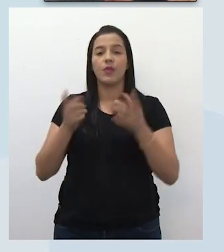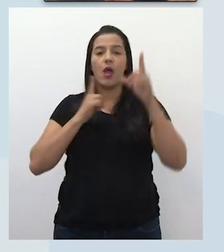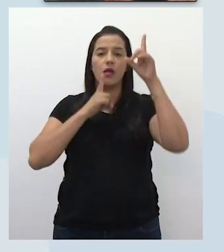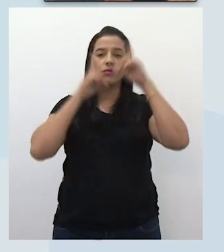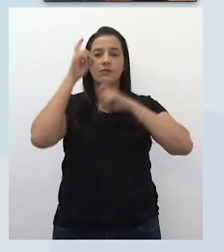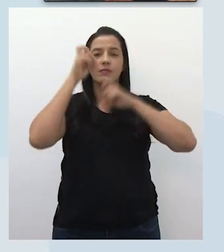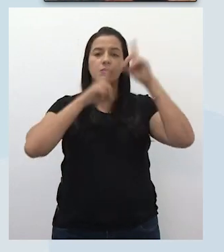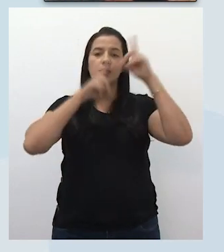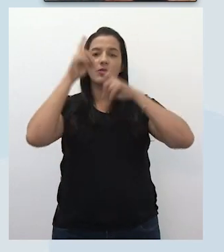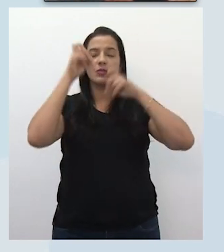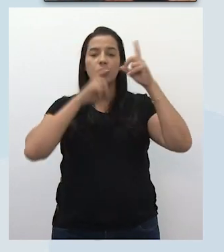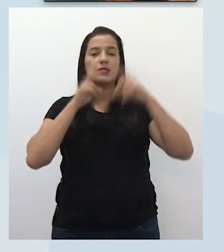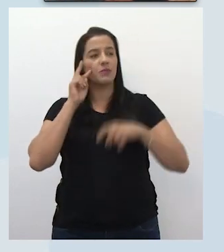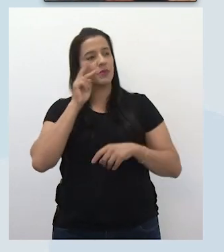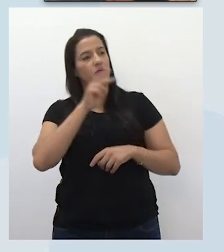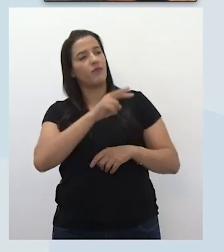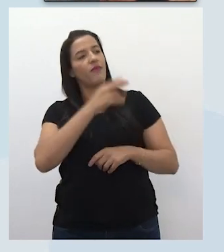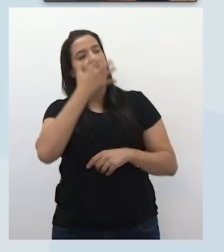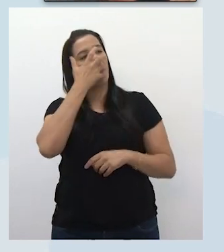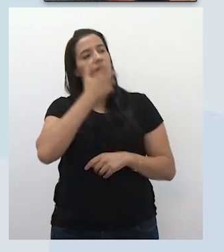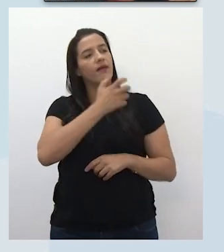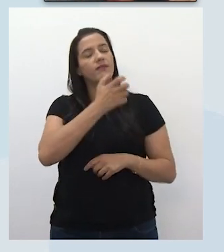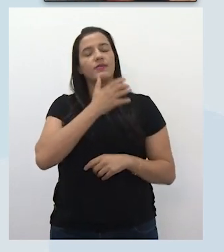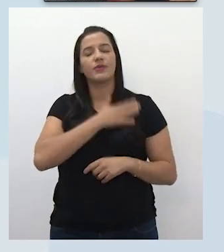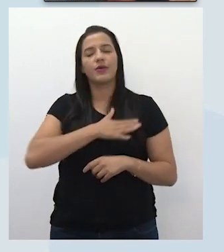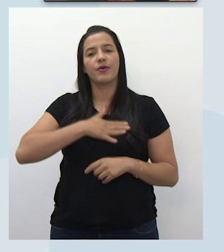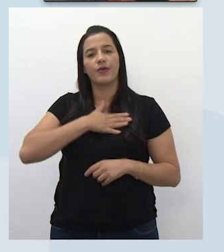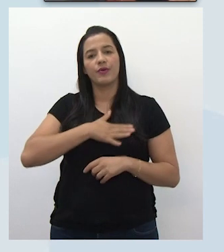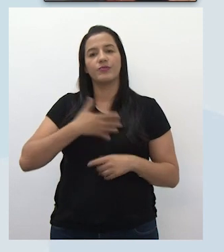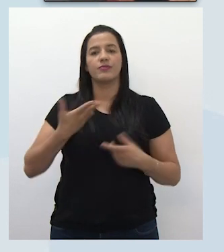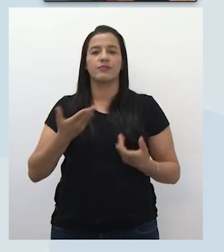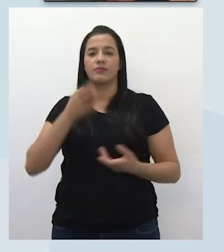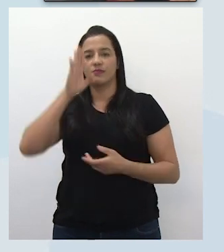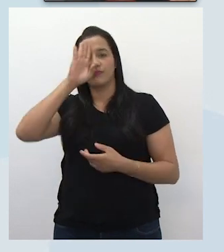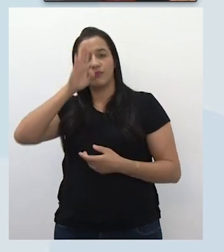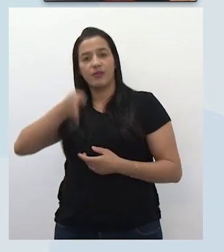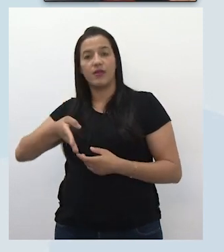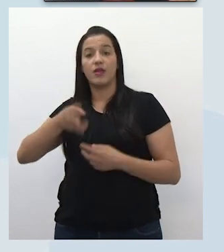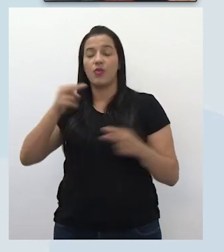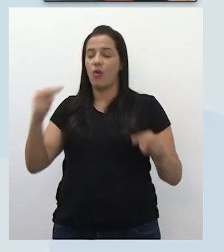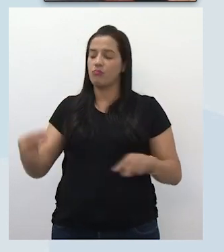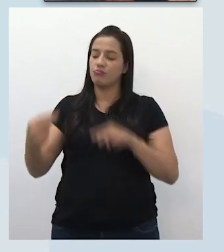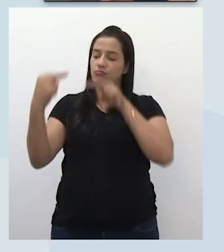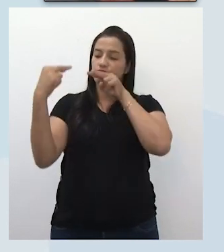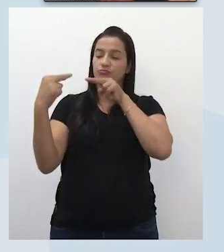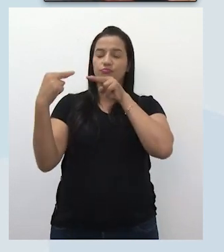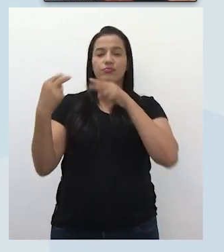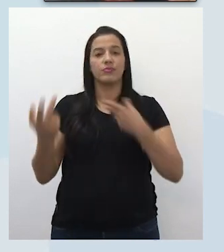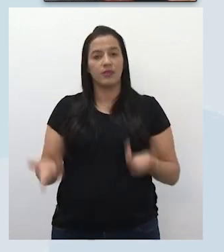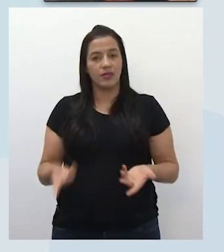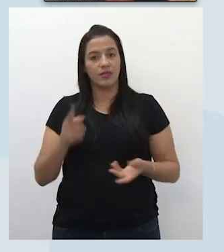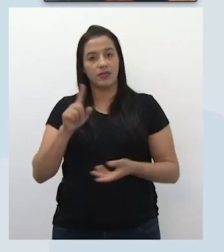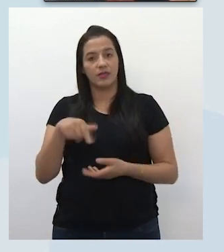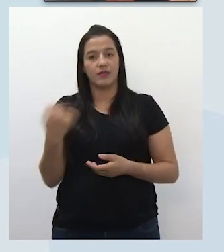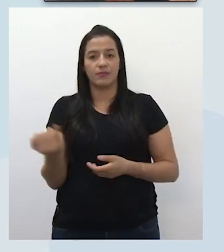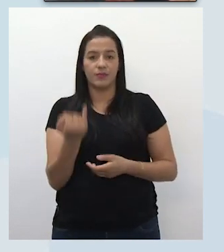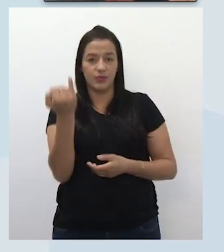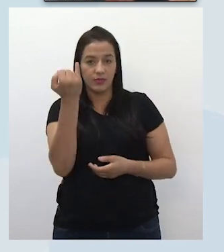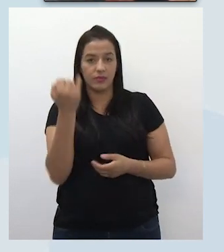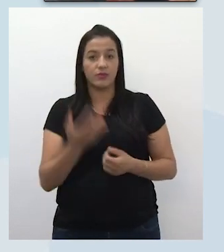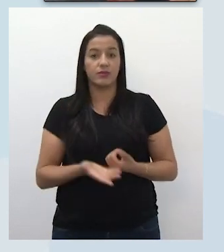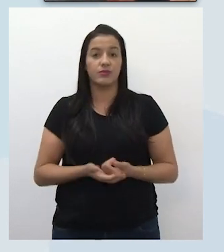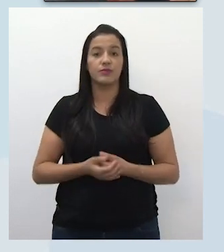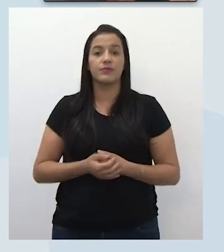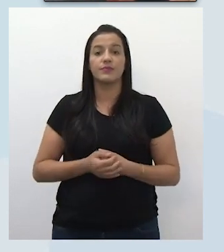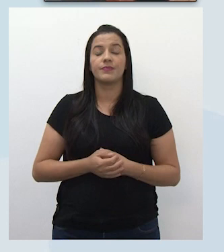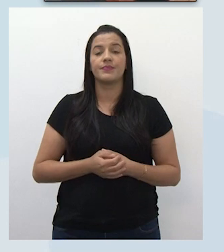que sejam receptivas, né, diretas, autênticas, olhar olho no olho, que é fundamental, né? Se a